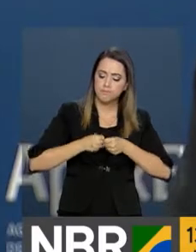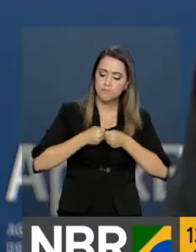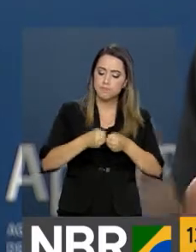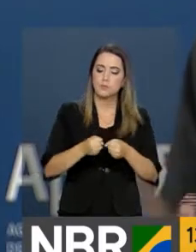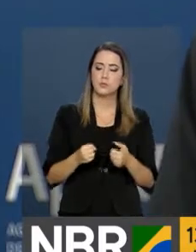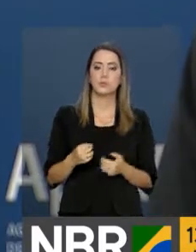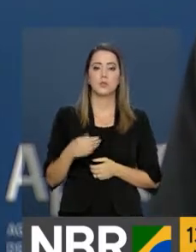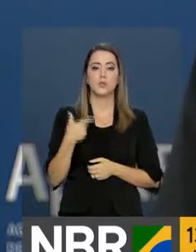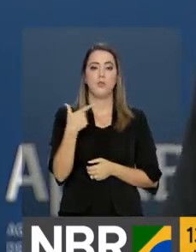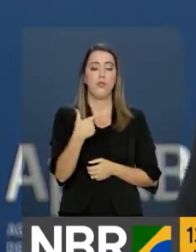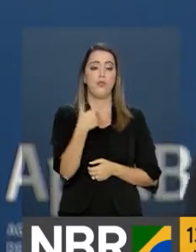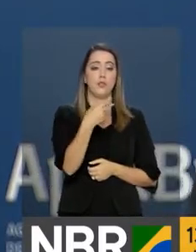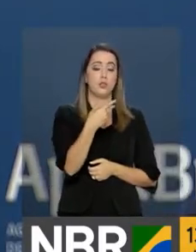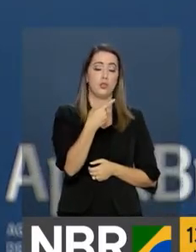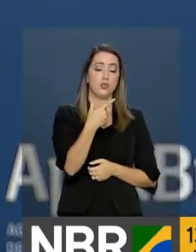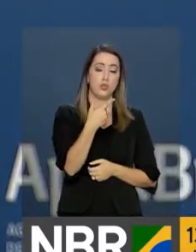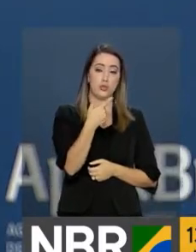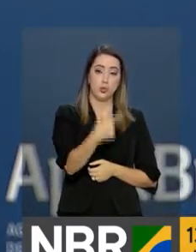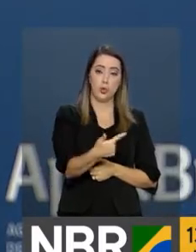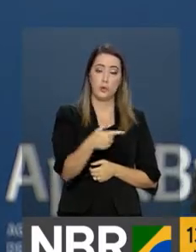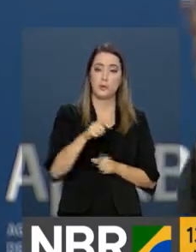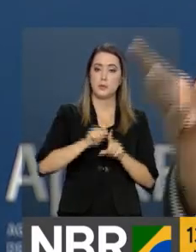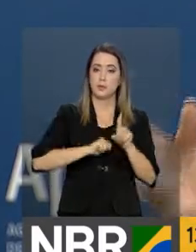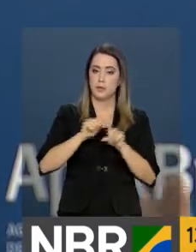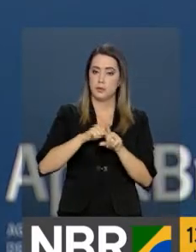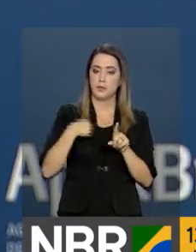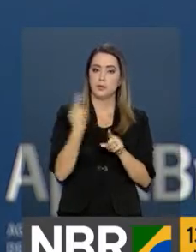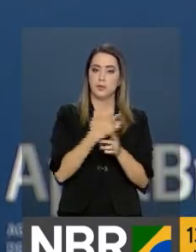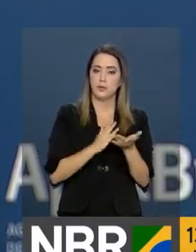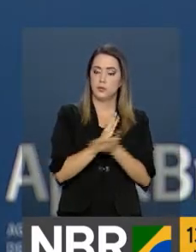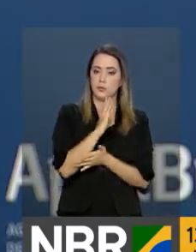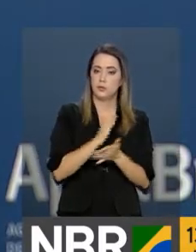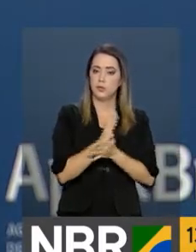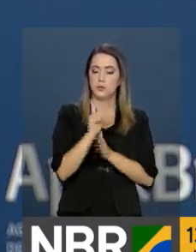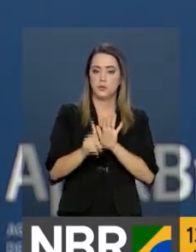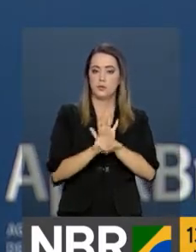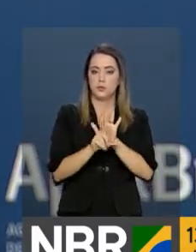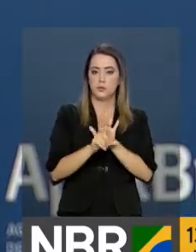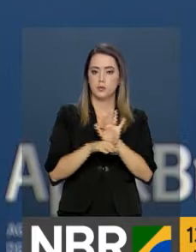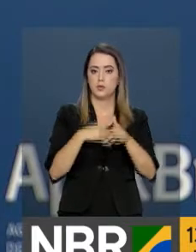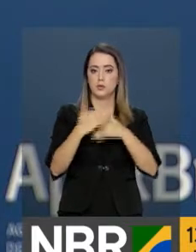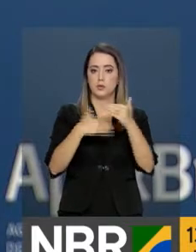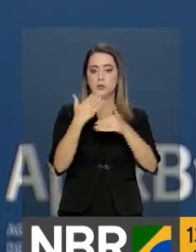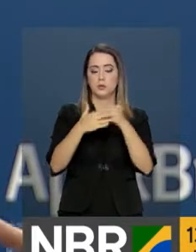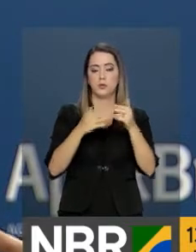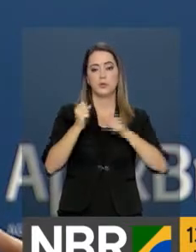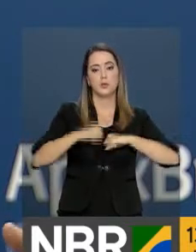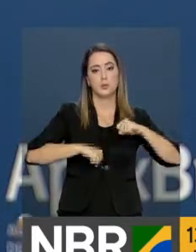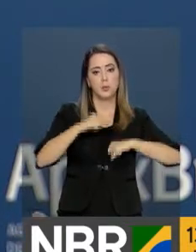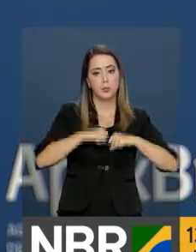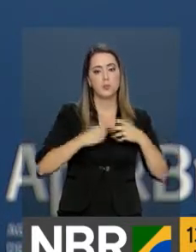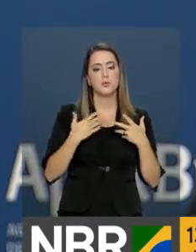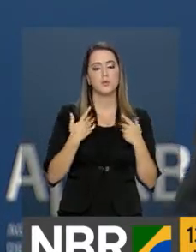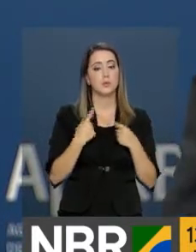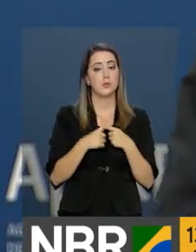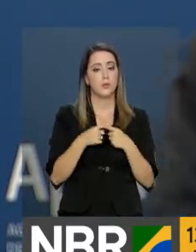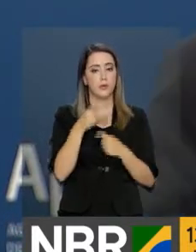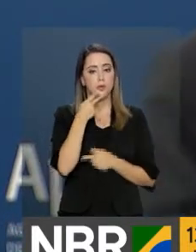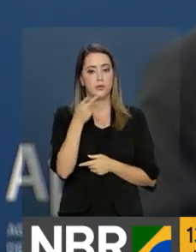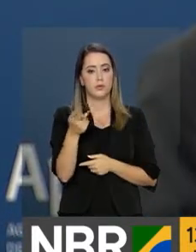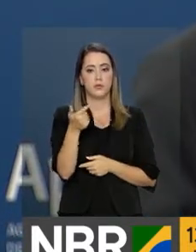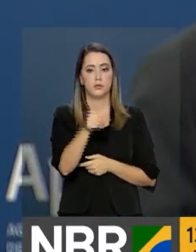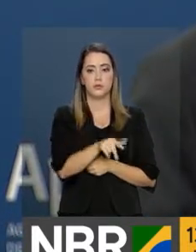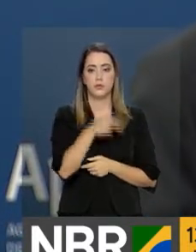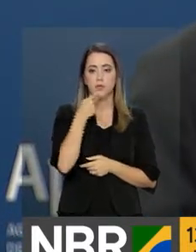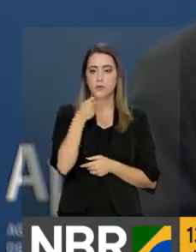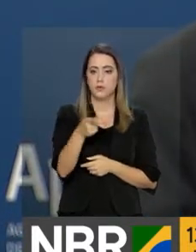nesses últimos 22 meses. Nós aprovamos, vocês sabem, leis que aumentam a produtividade. Eu digo isto porque, para mais uma